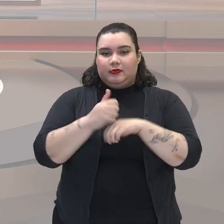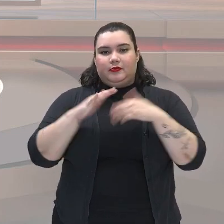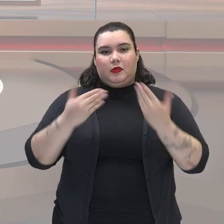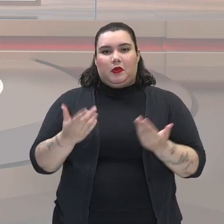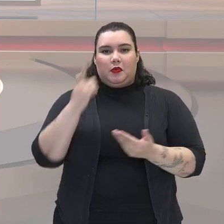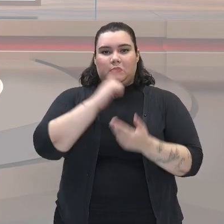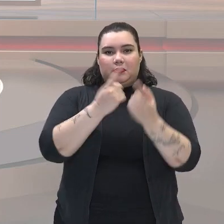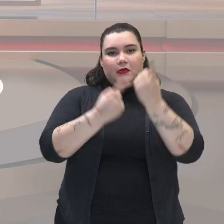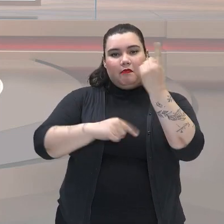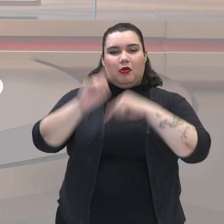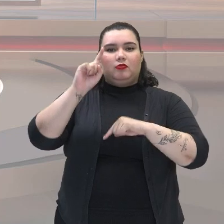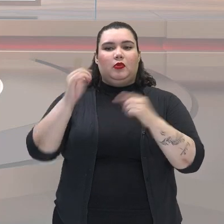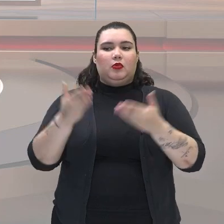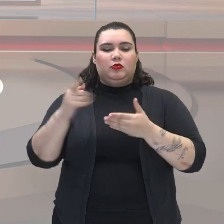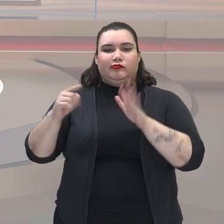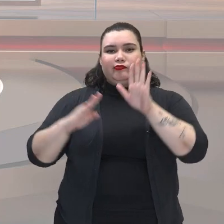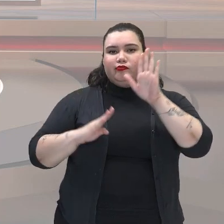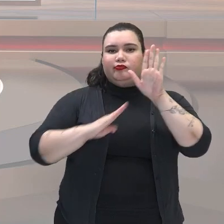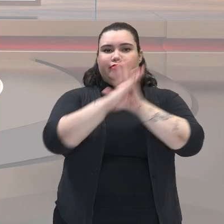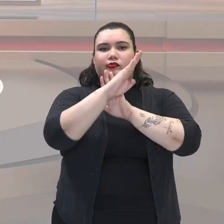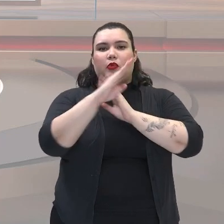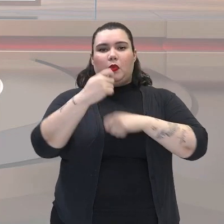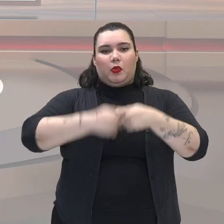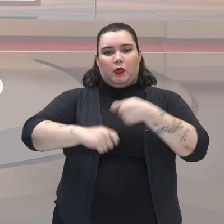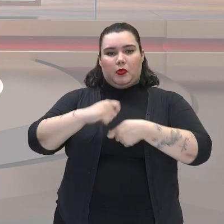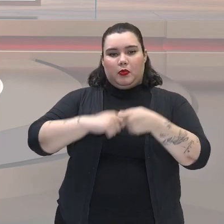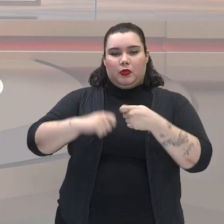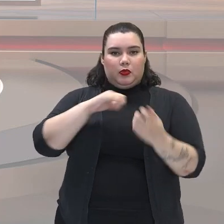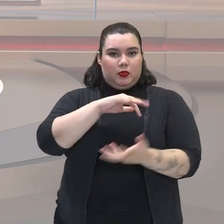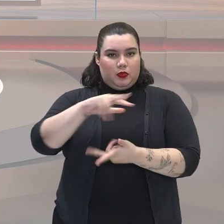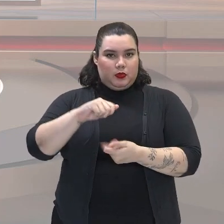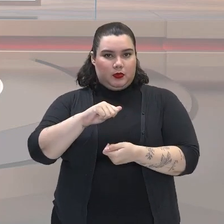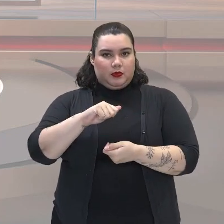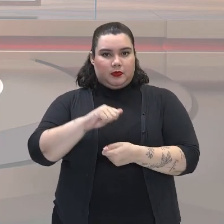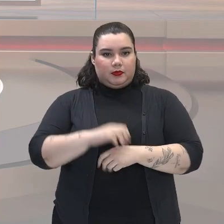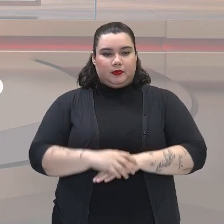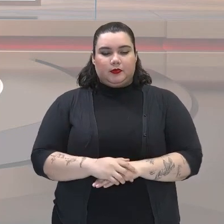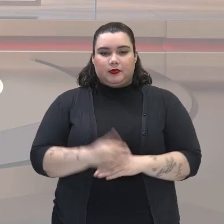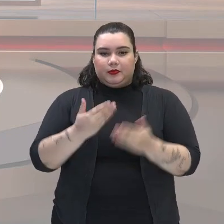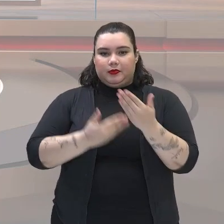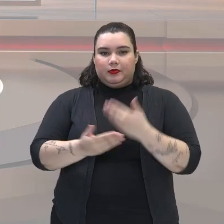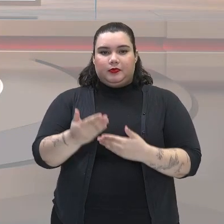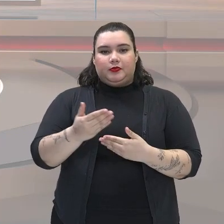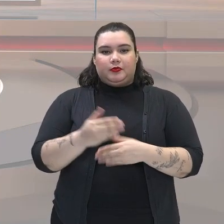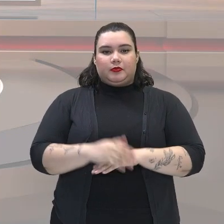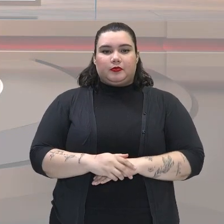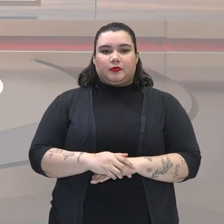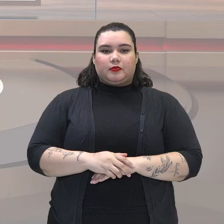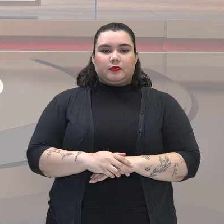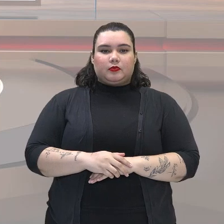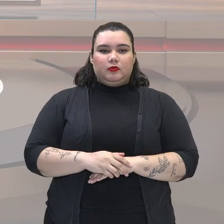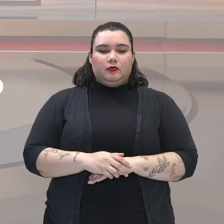a volta por cima e hoje é uma das grandes potências econômicas do mundo. Continuando,